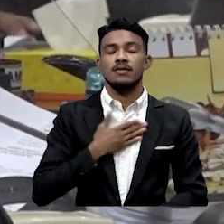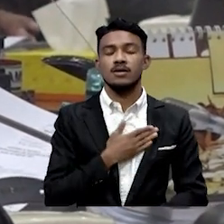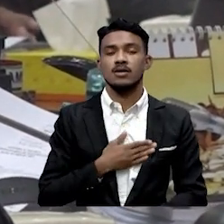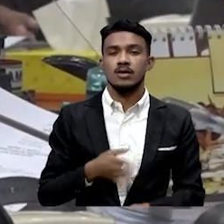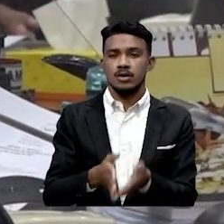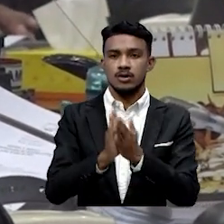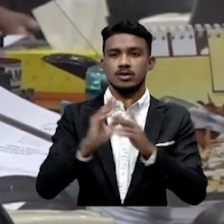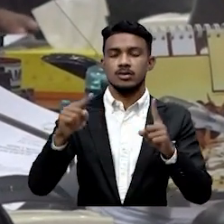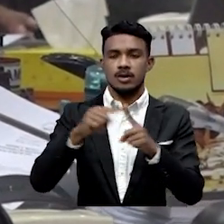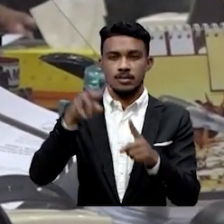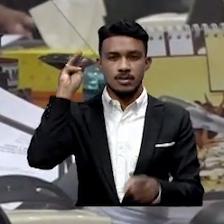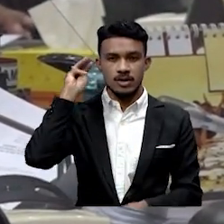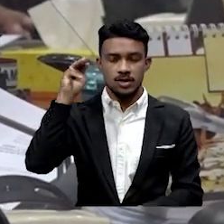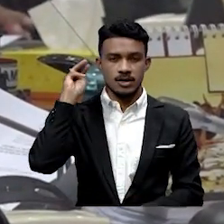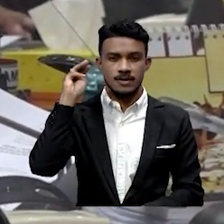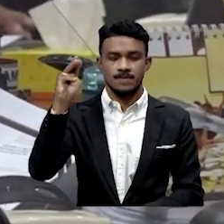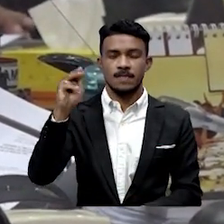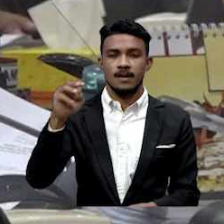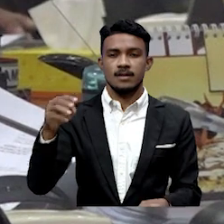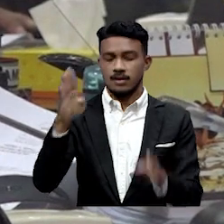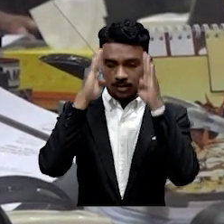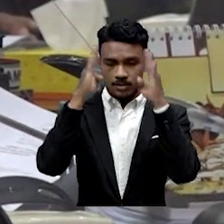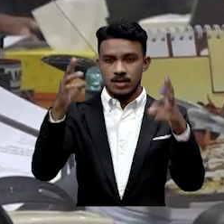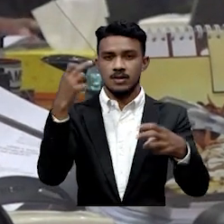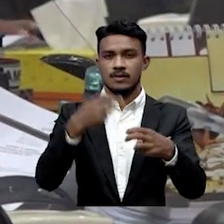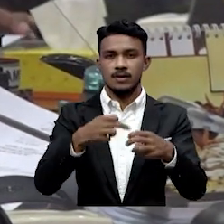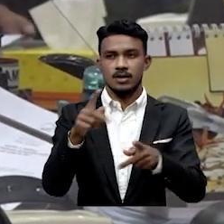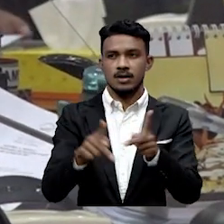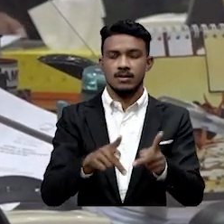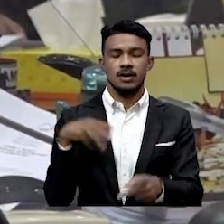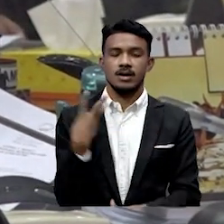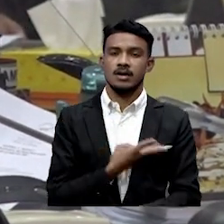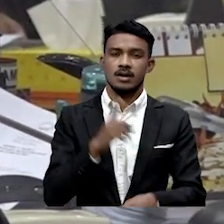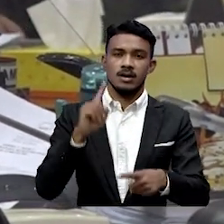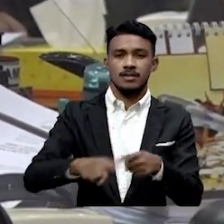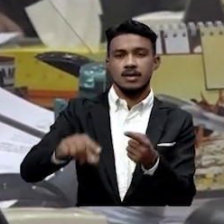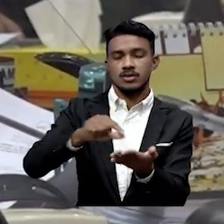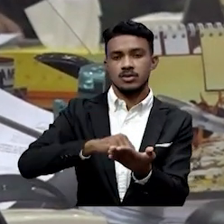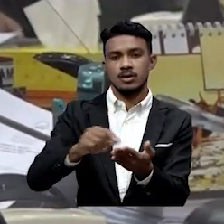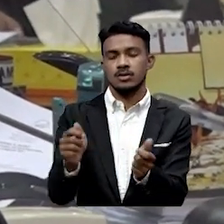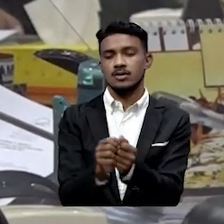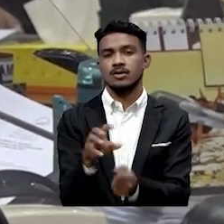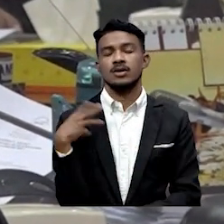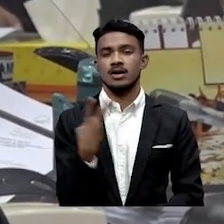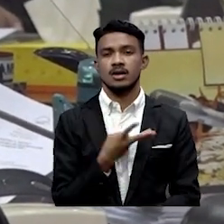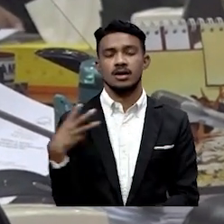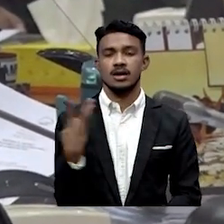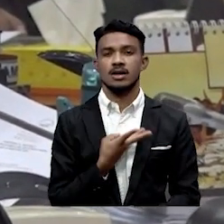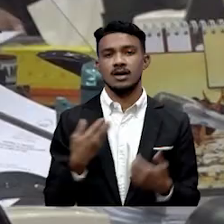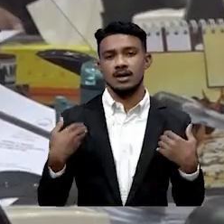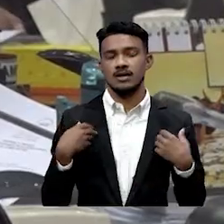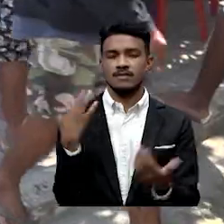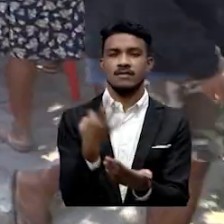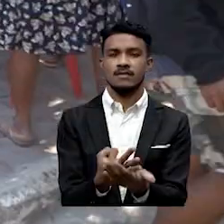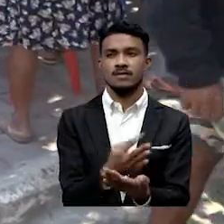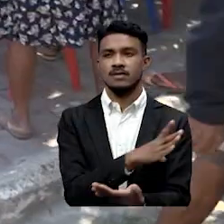competente, a tu tão mata uma dificuldade população união. Ita la bele suka to ita. Ita ia salário. A